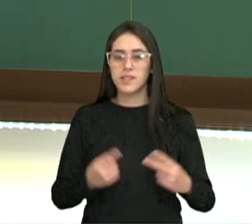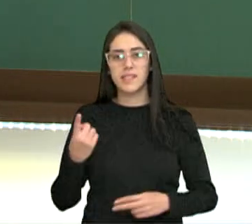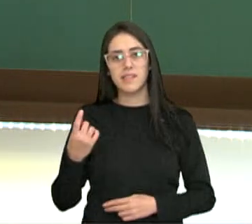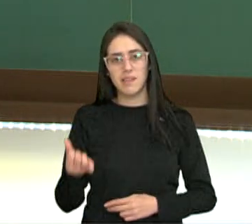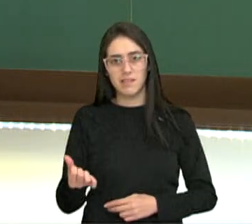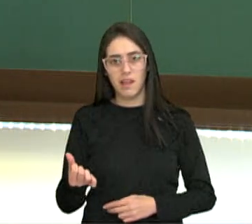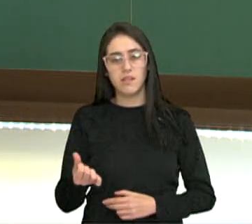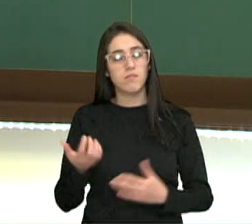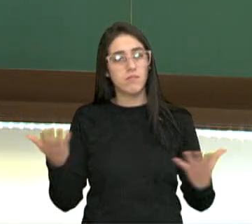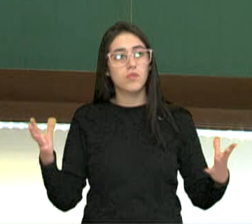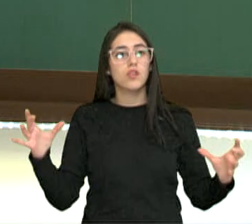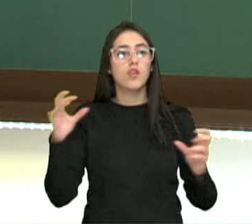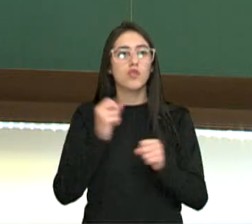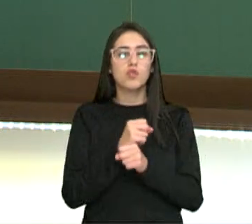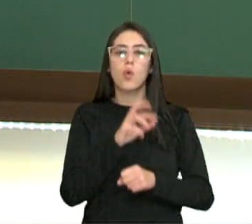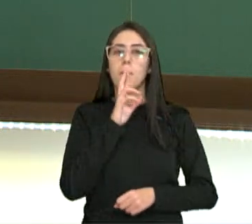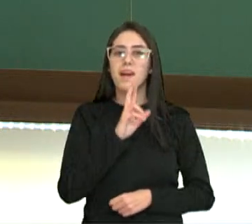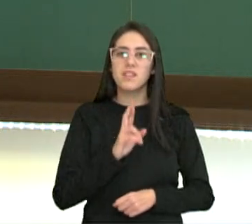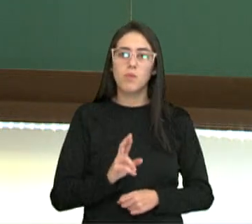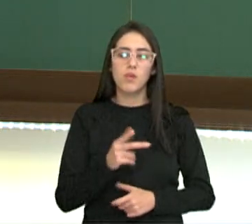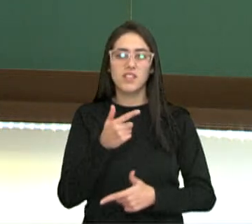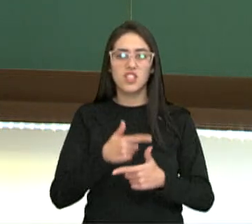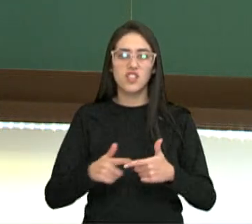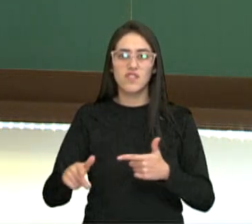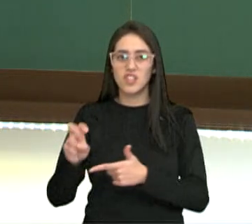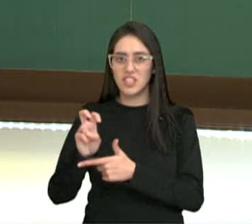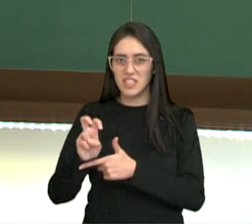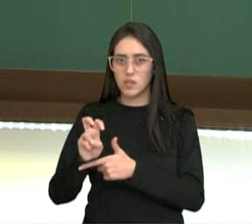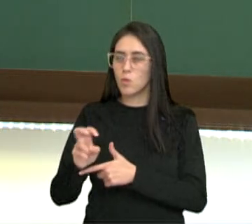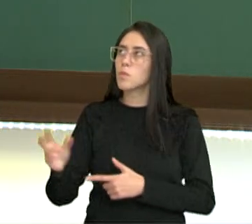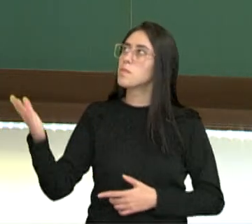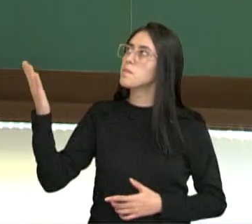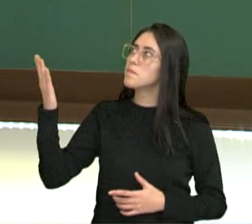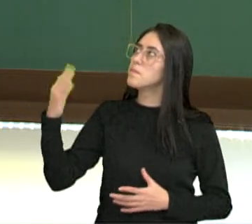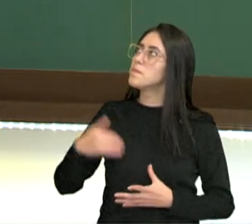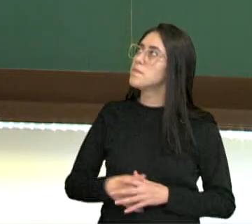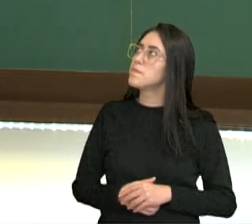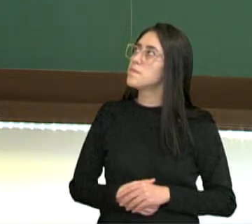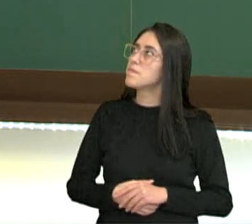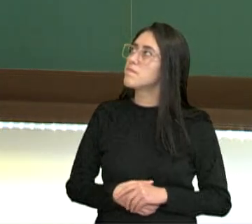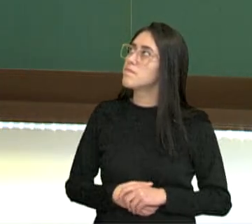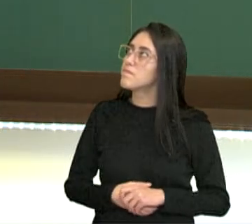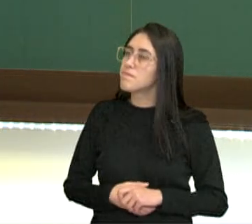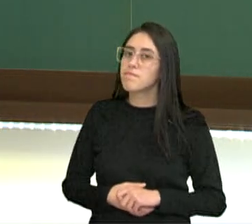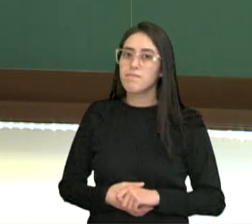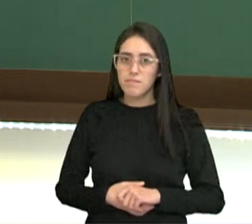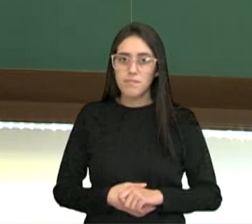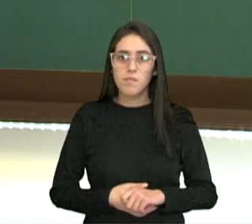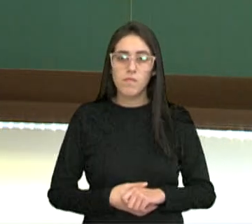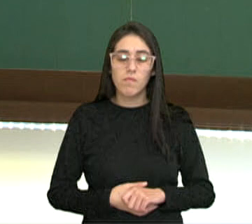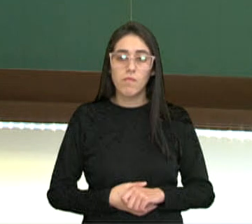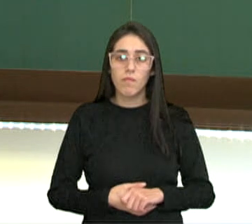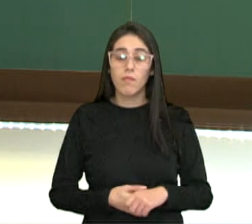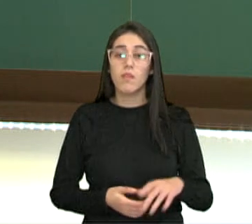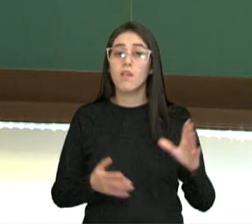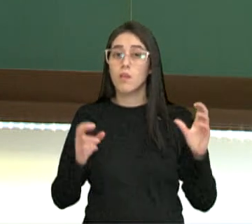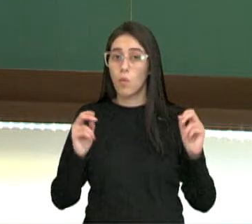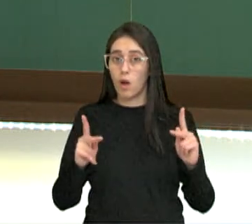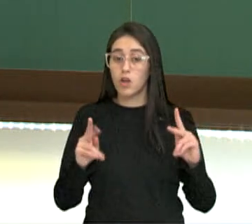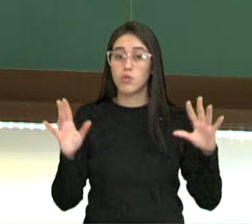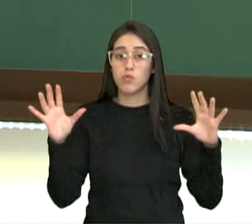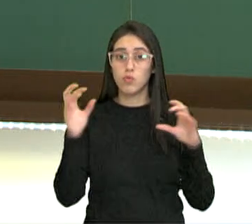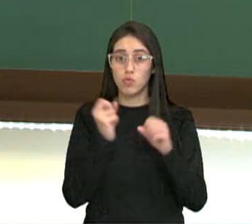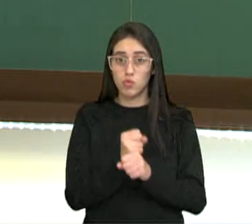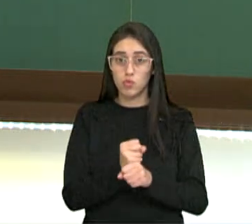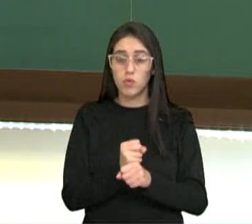vamos somar esses valores e dividir por 5, ok? Bom, somando, nós temos